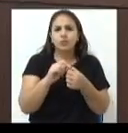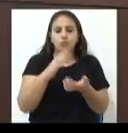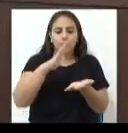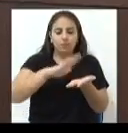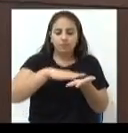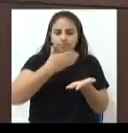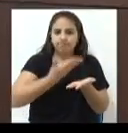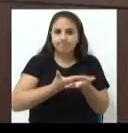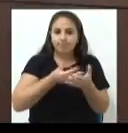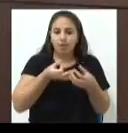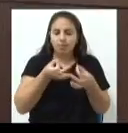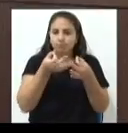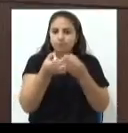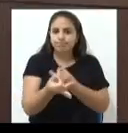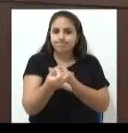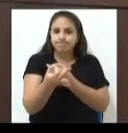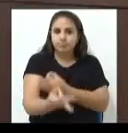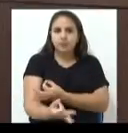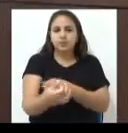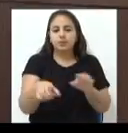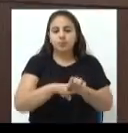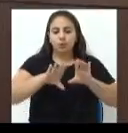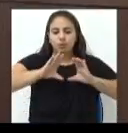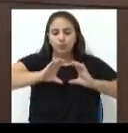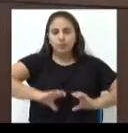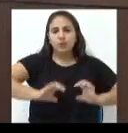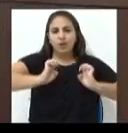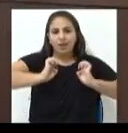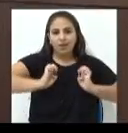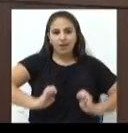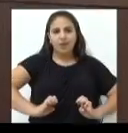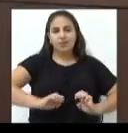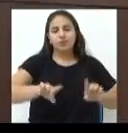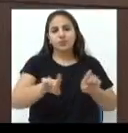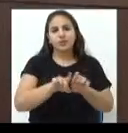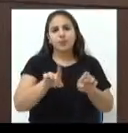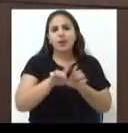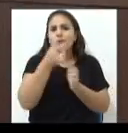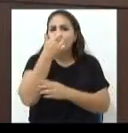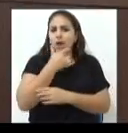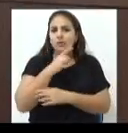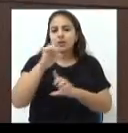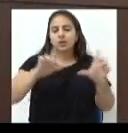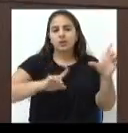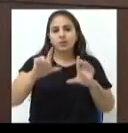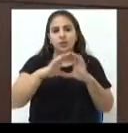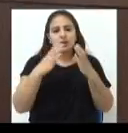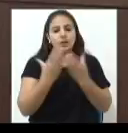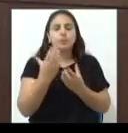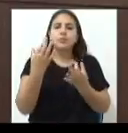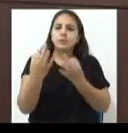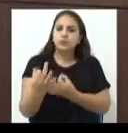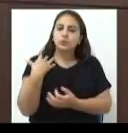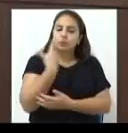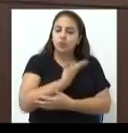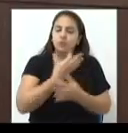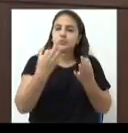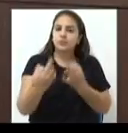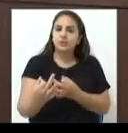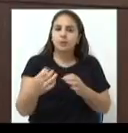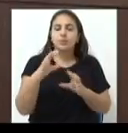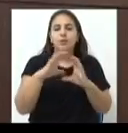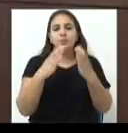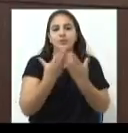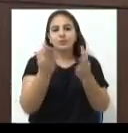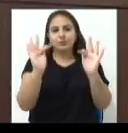uma tradução muito correta, uma postura muito ética. Então acho que a TV Câmara acertou, nós acertamos e a